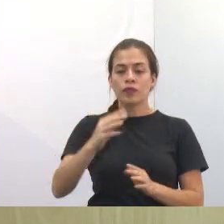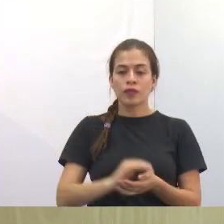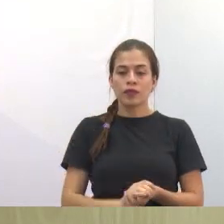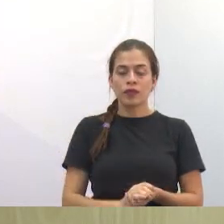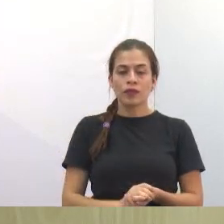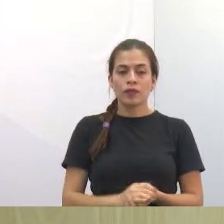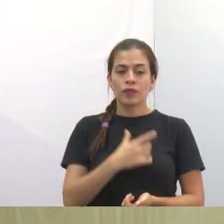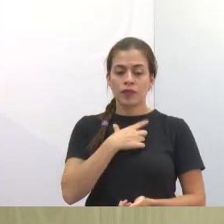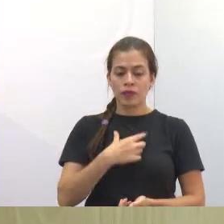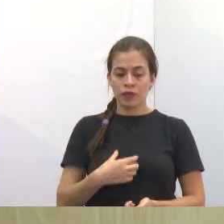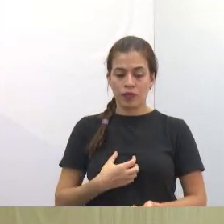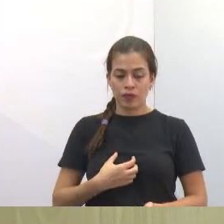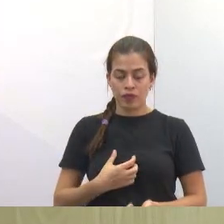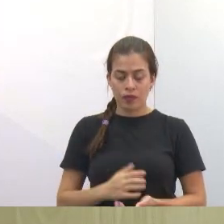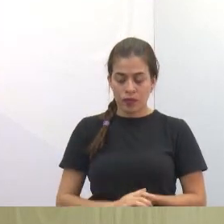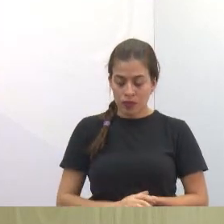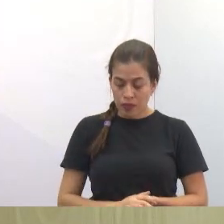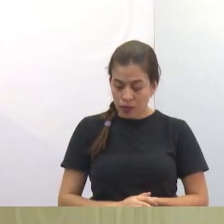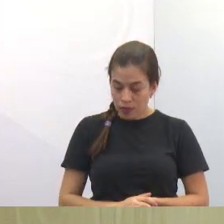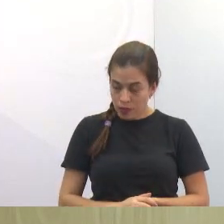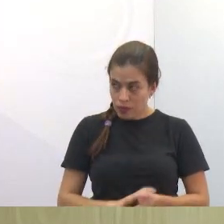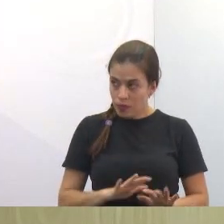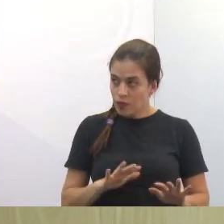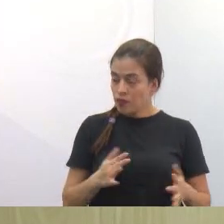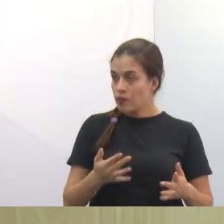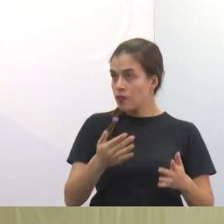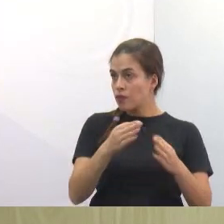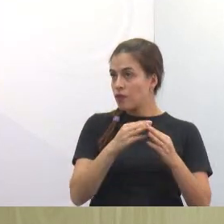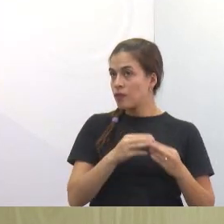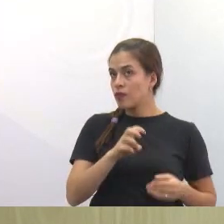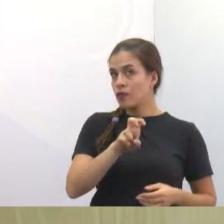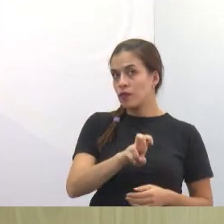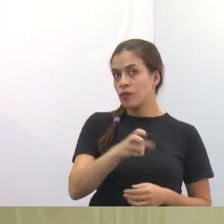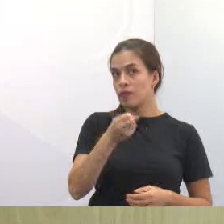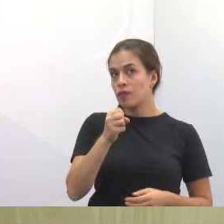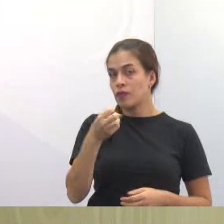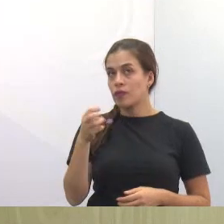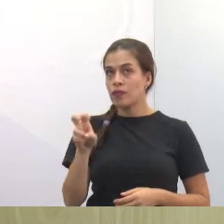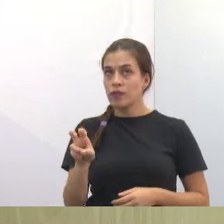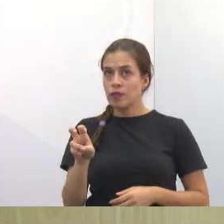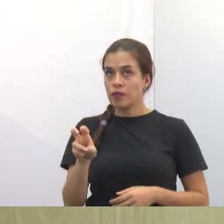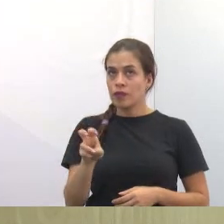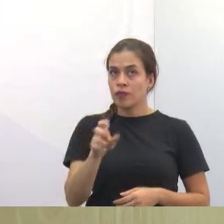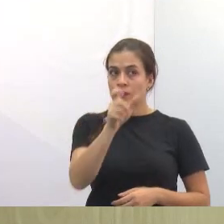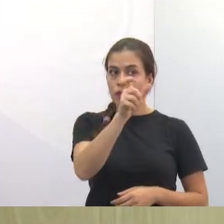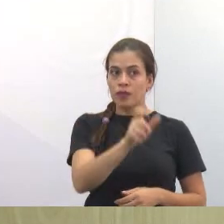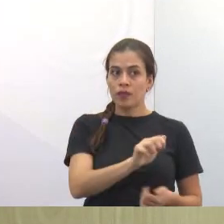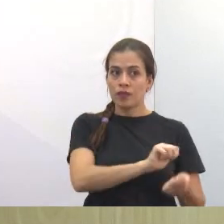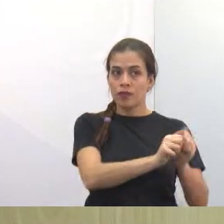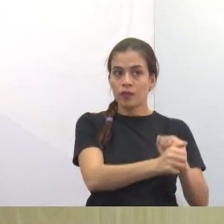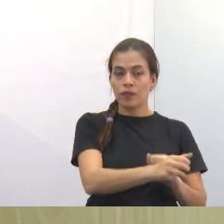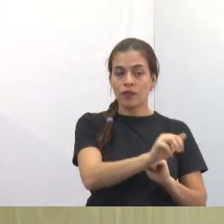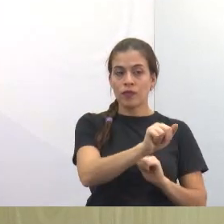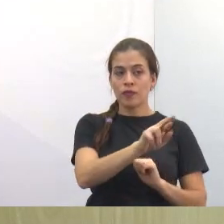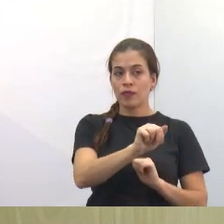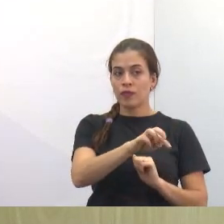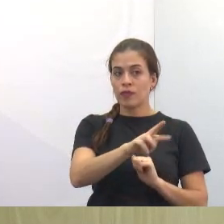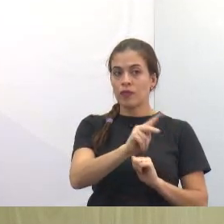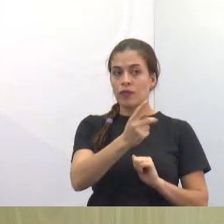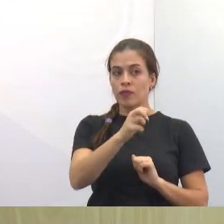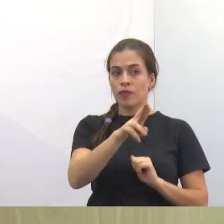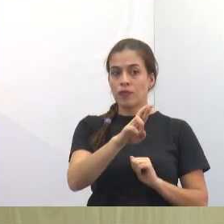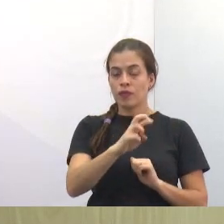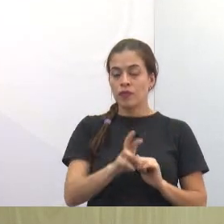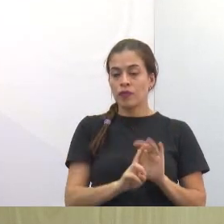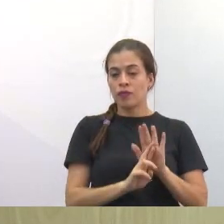Lua. Moção 585. Moção congratulatória ao atleta Arthur Souza pela categoria Trio Juvenil, por